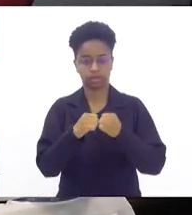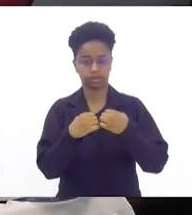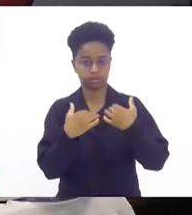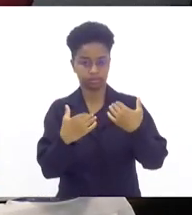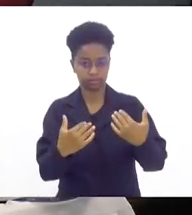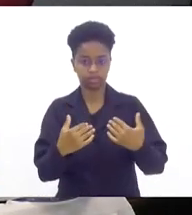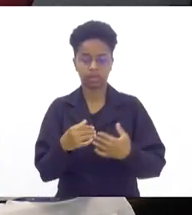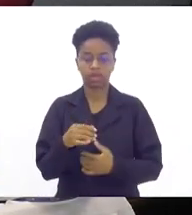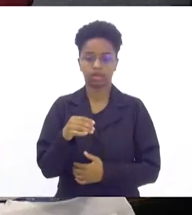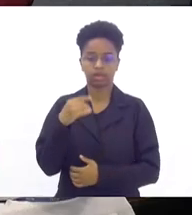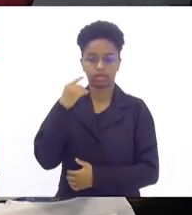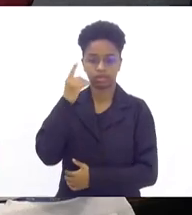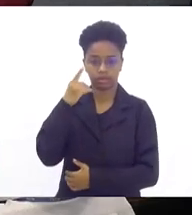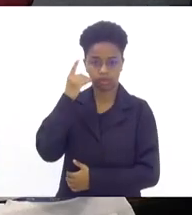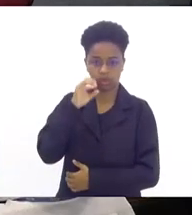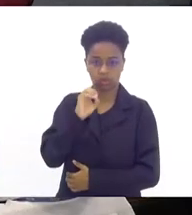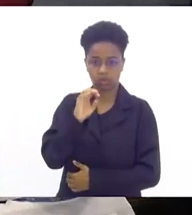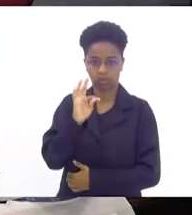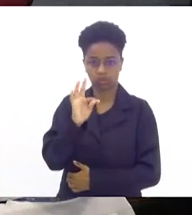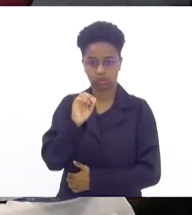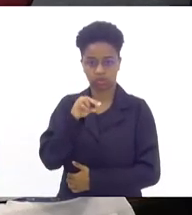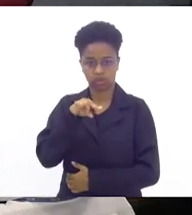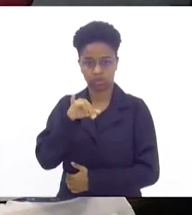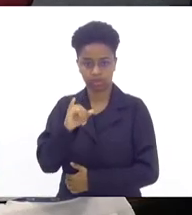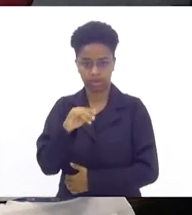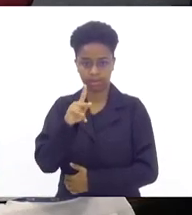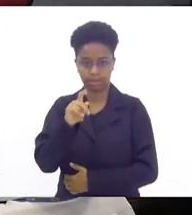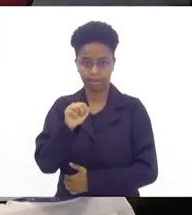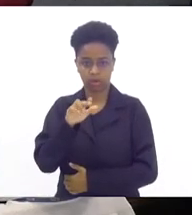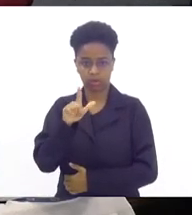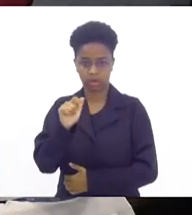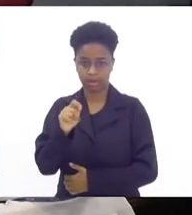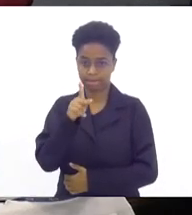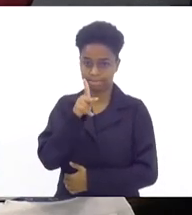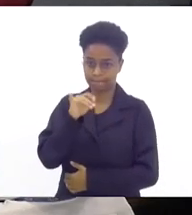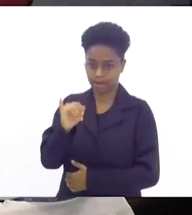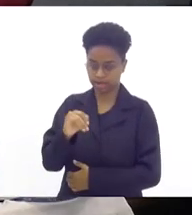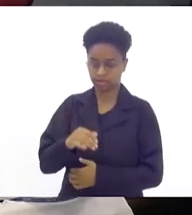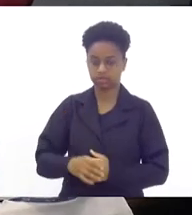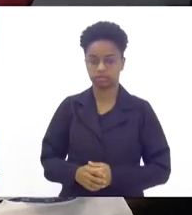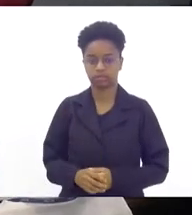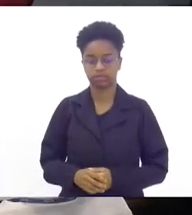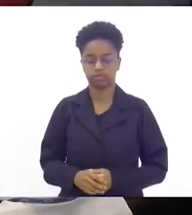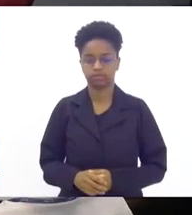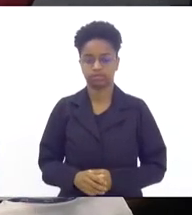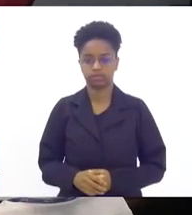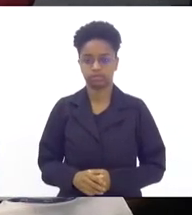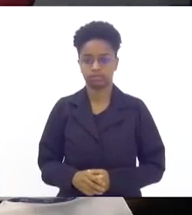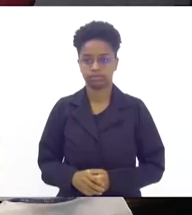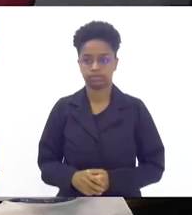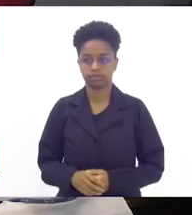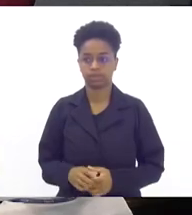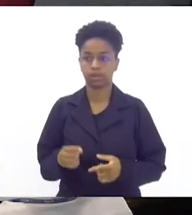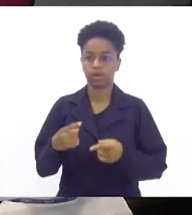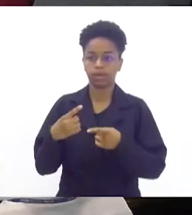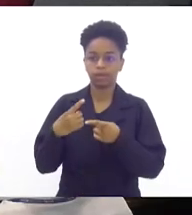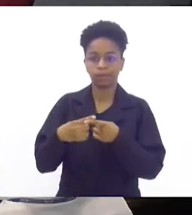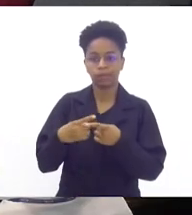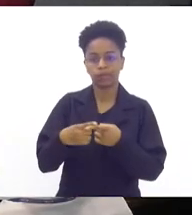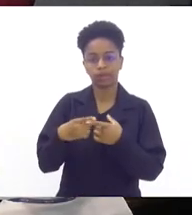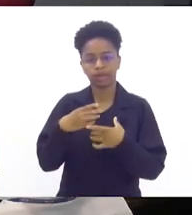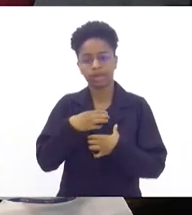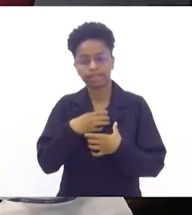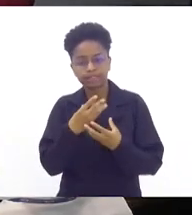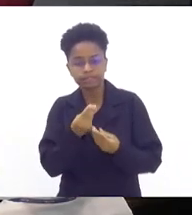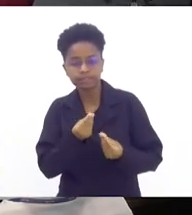Antônio de Paula Paiva Deputado Antônio Pai é que com a sua sensibilidade já